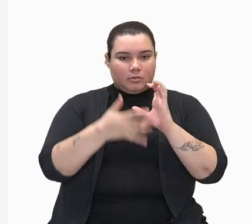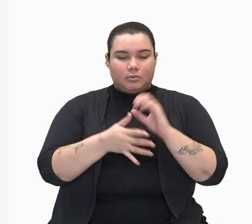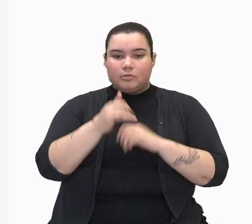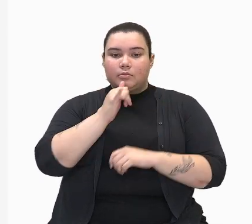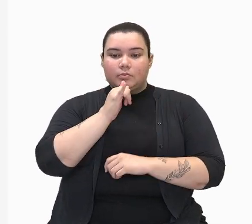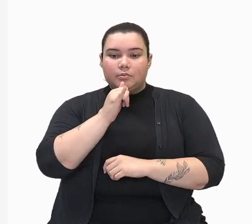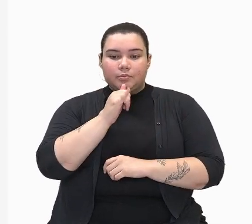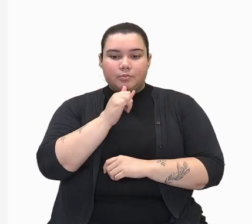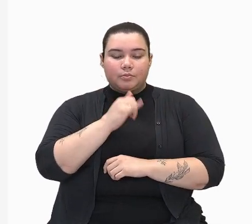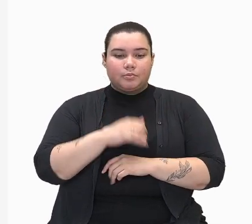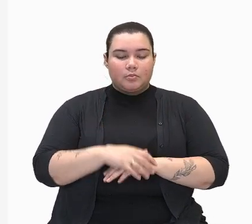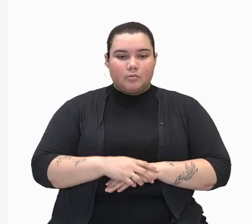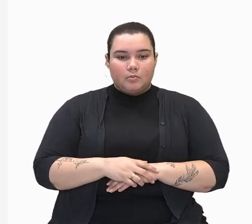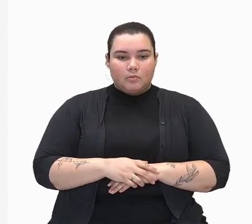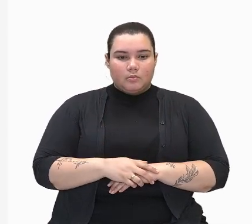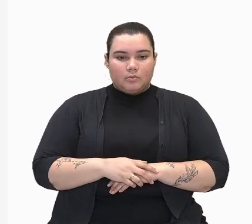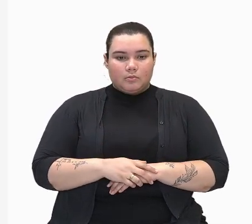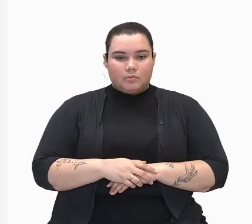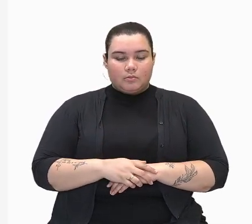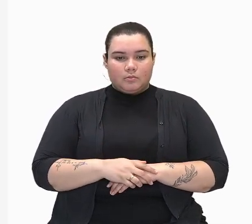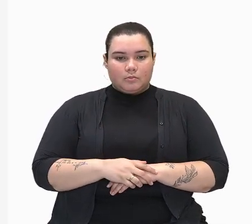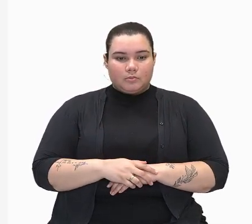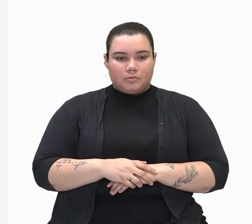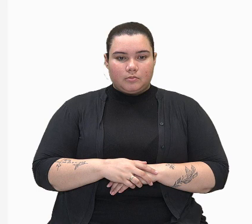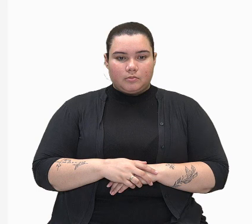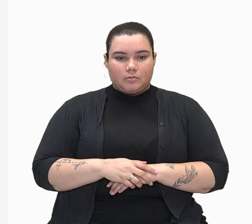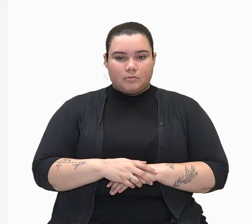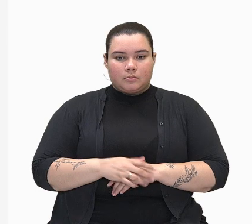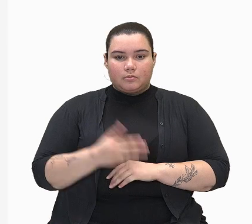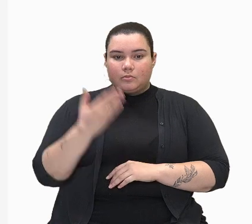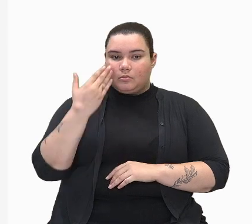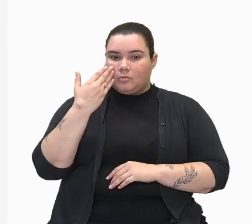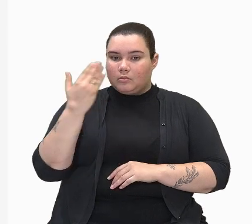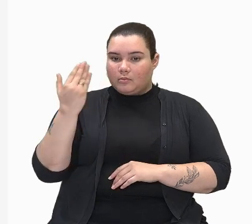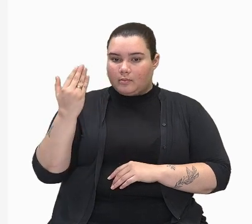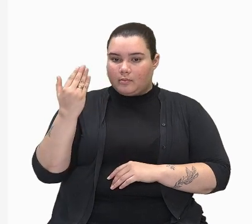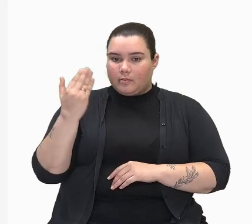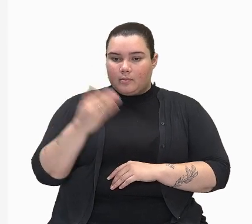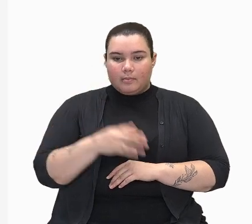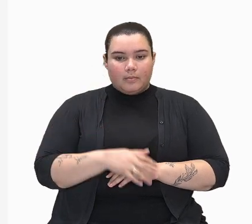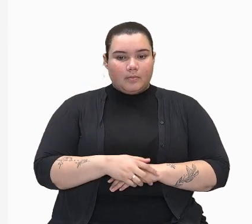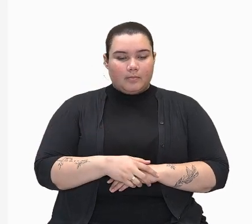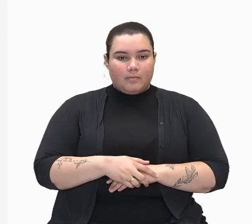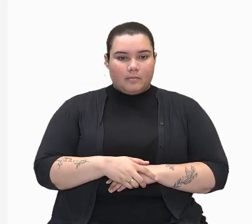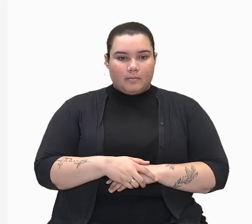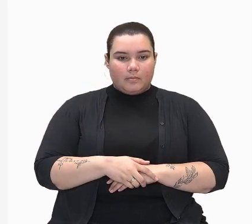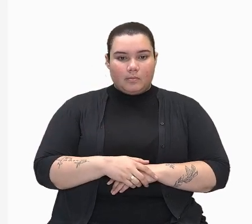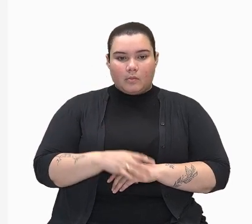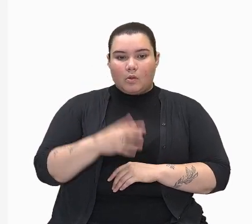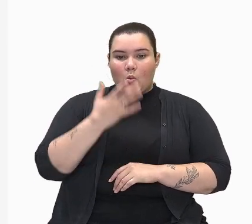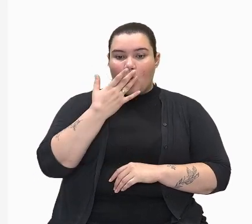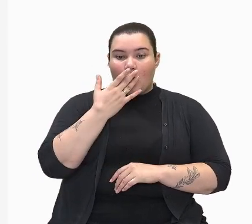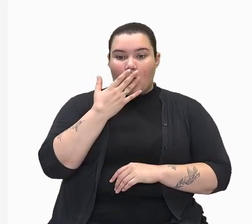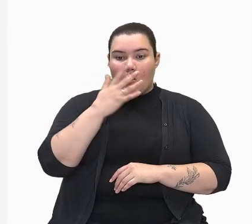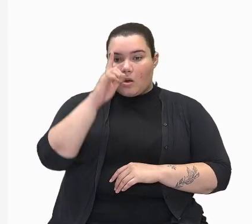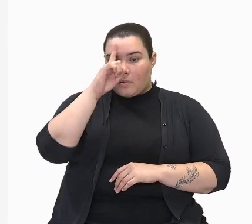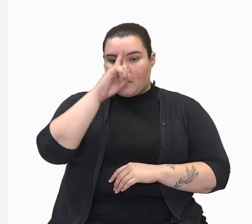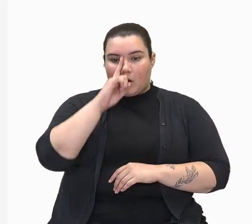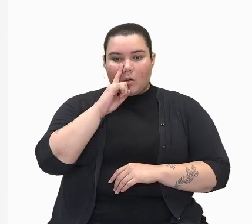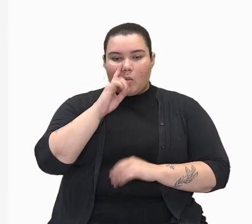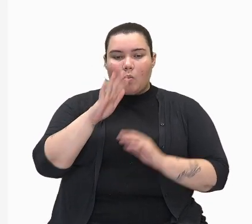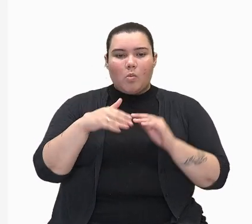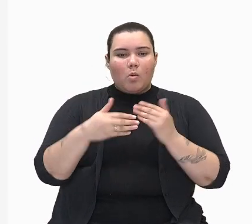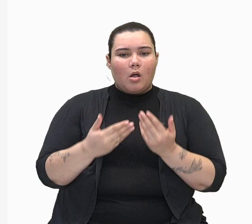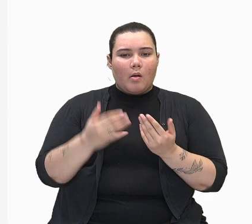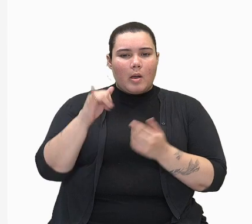vamos ver aí a nossa primeira imagem, acompanhe comigo, olha só. Então aí, em amarelo, qual é esse sólido,